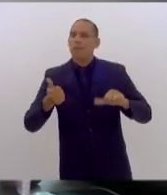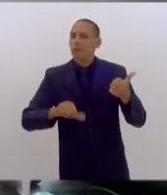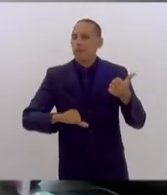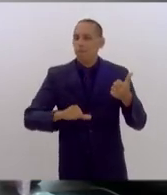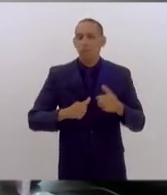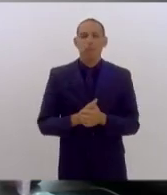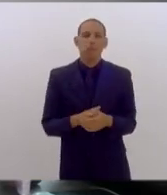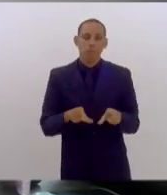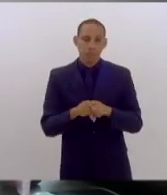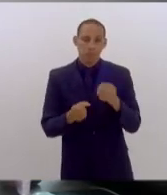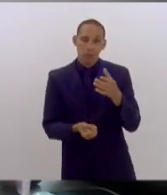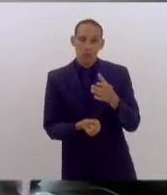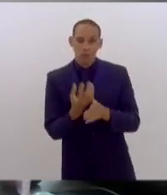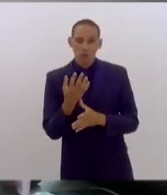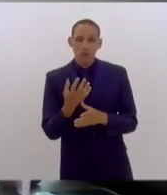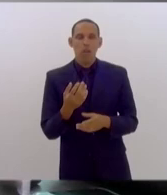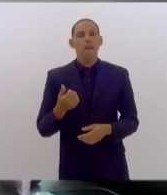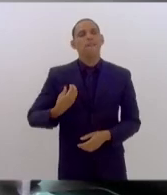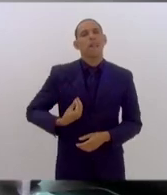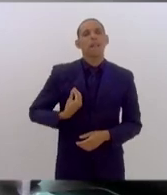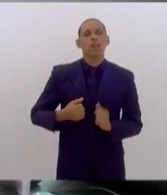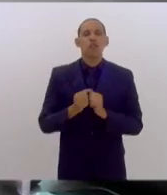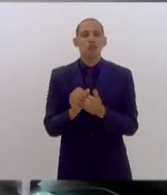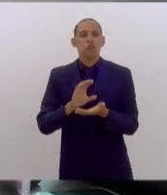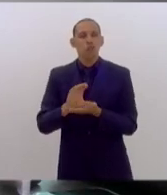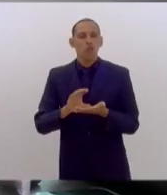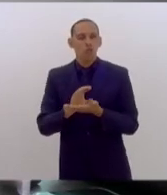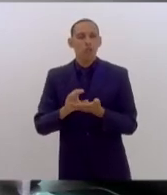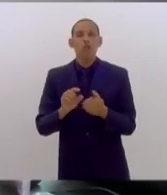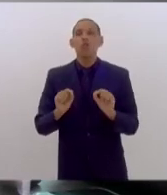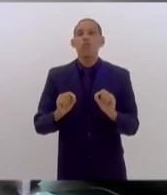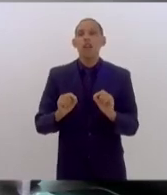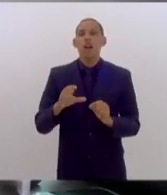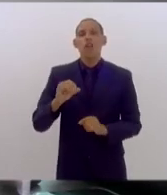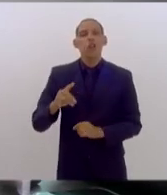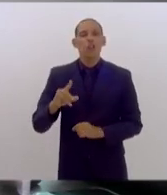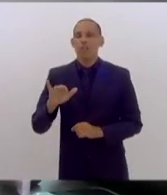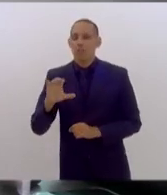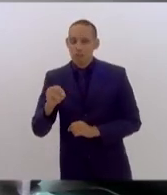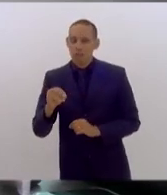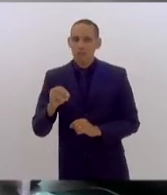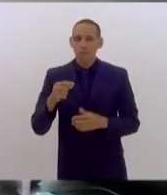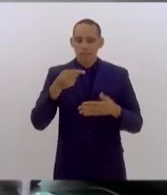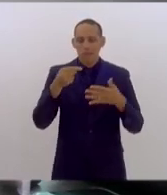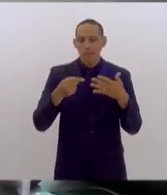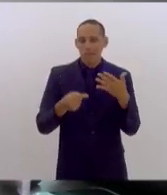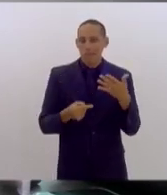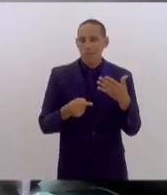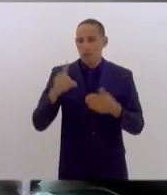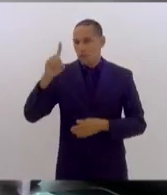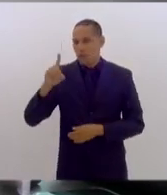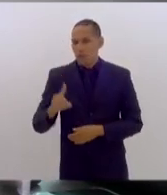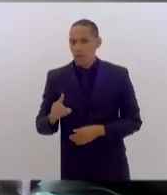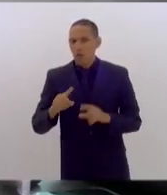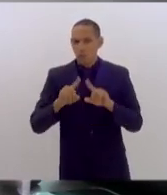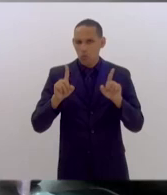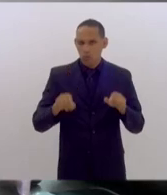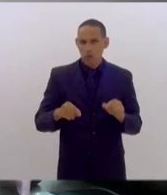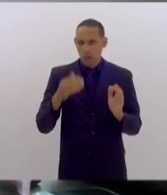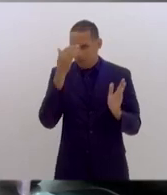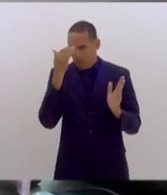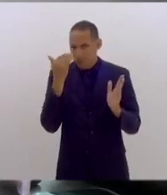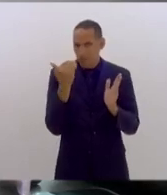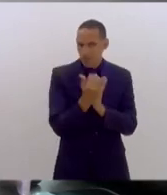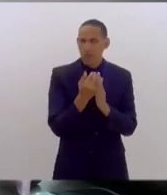construção e validação em conjunto com o conselho de passageiros de um código de princípios ao diretores e funcionários estavam submetidos com previsão de